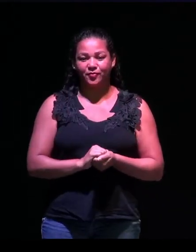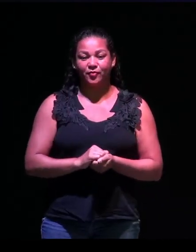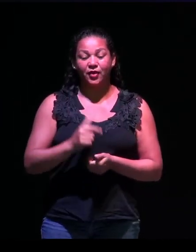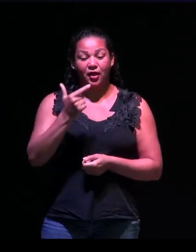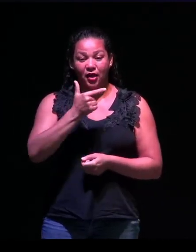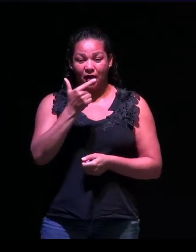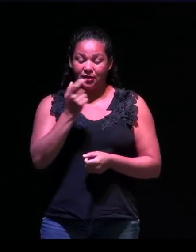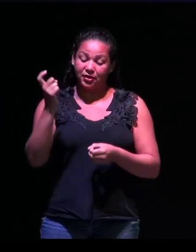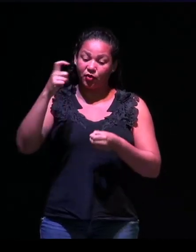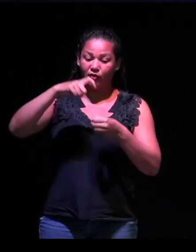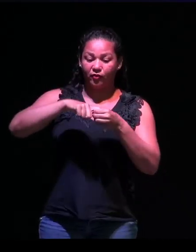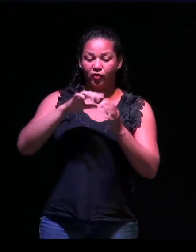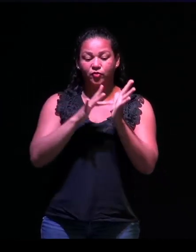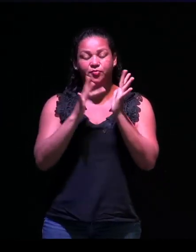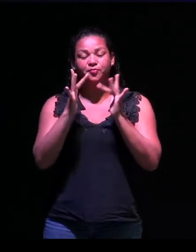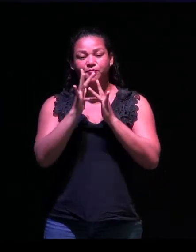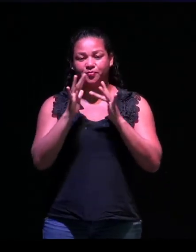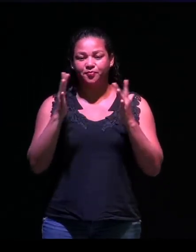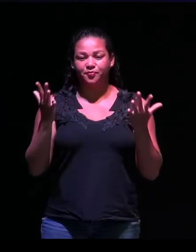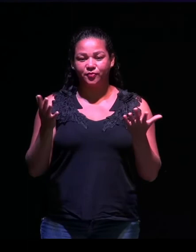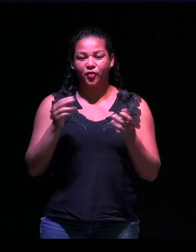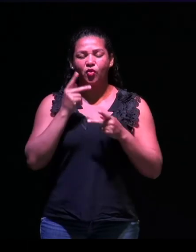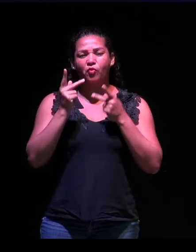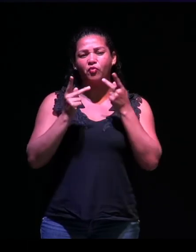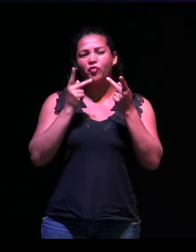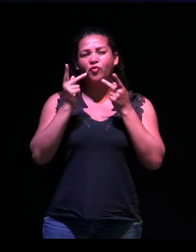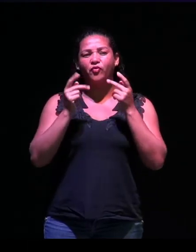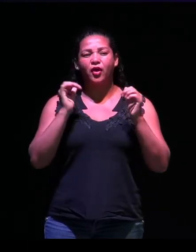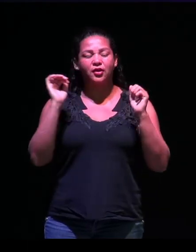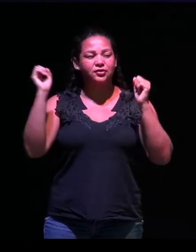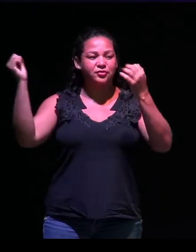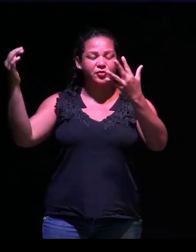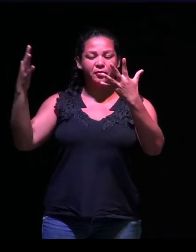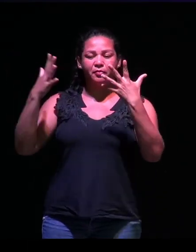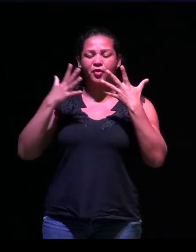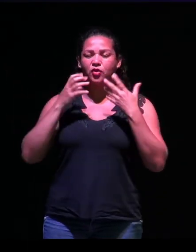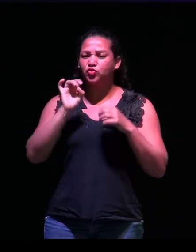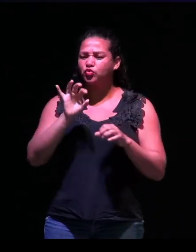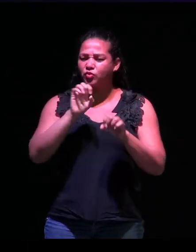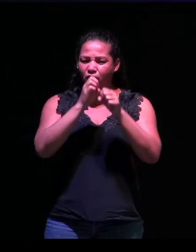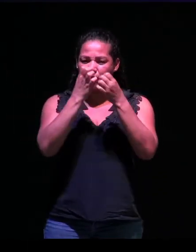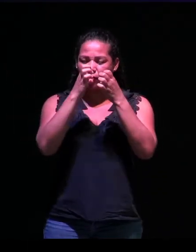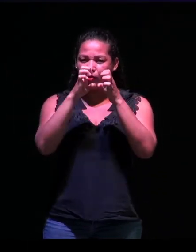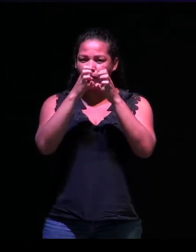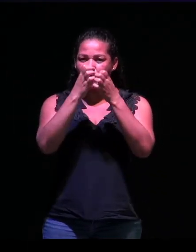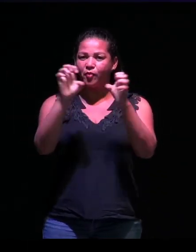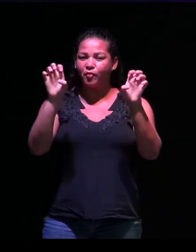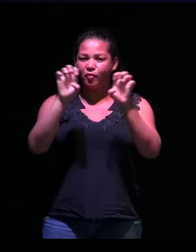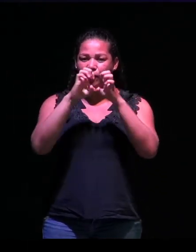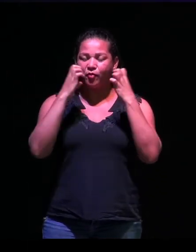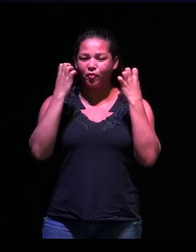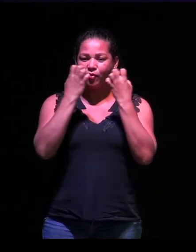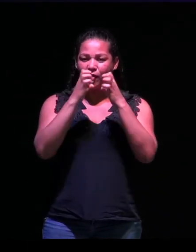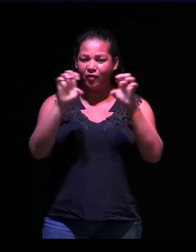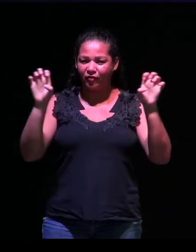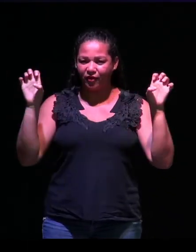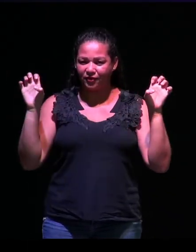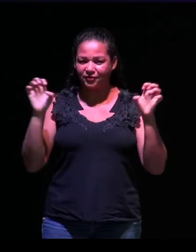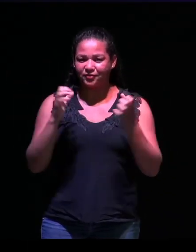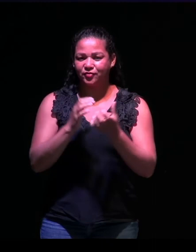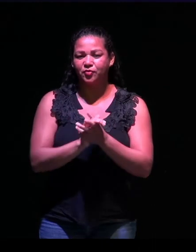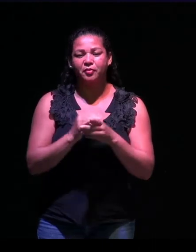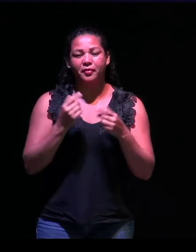segunda vinda de Cristo, quando se fala, pensa que é só um evento, mas na verdade é um evento